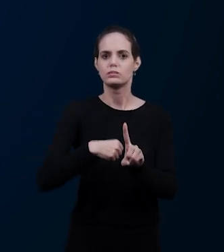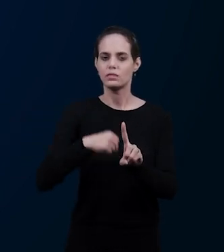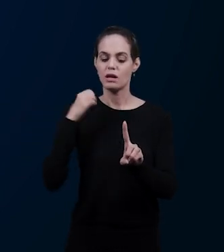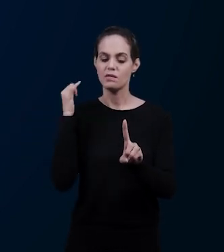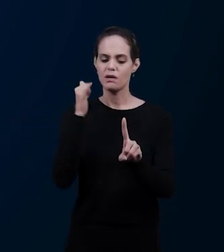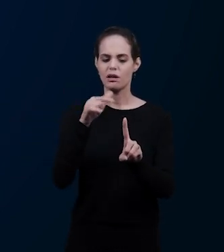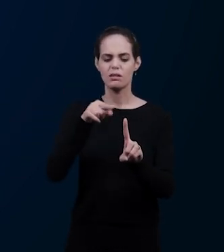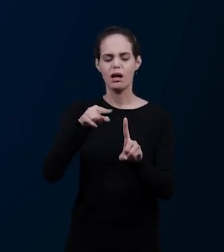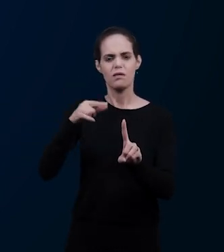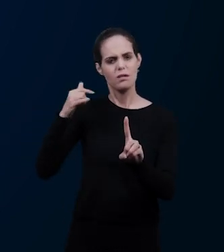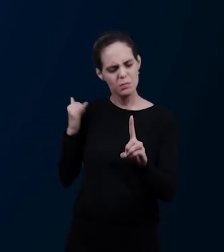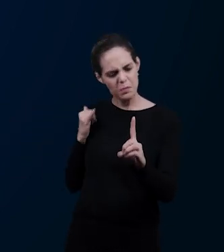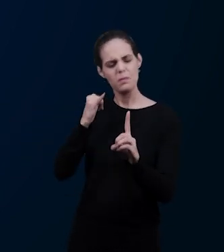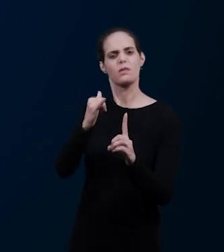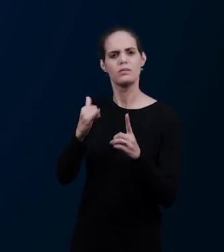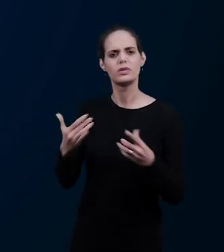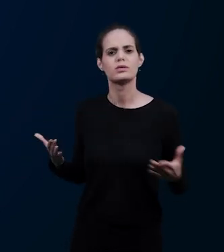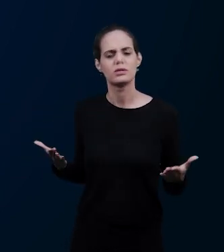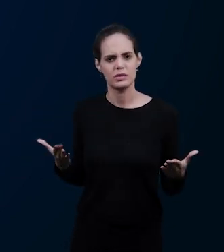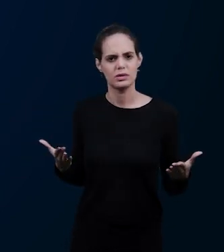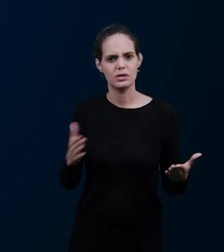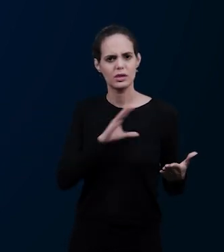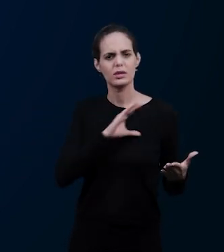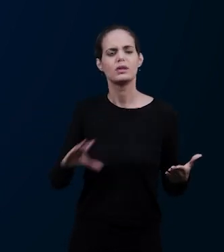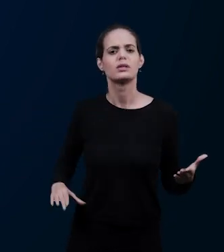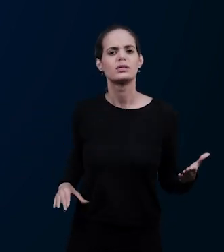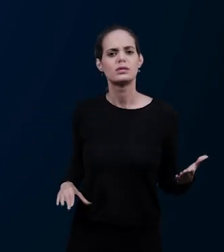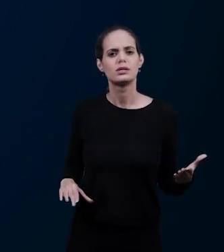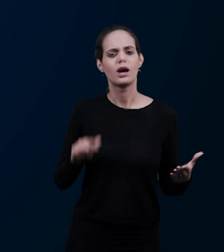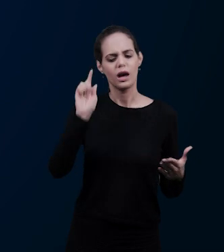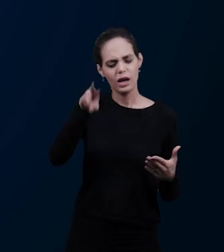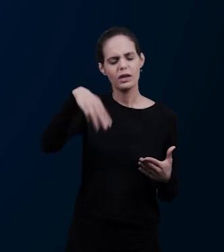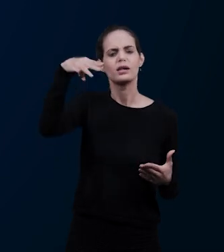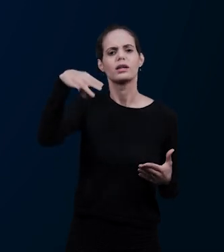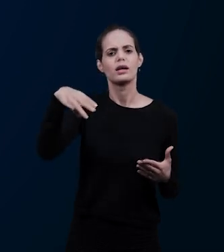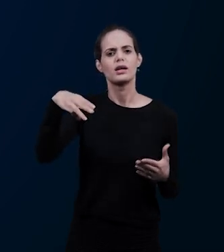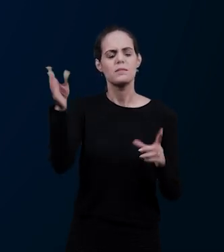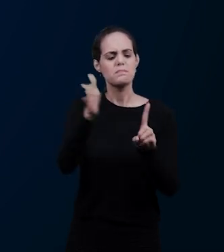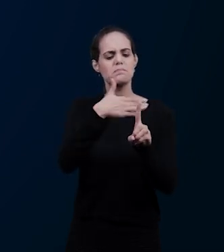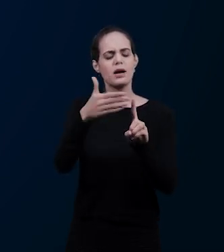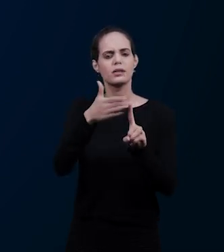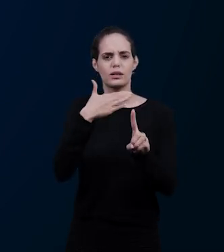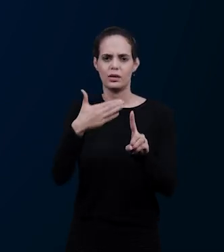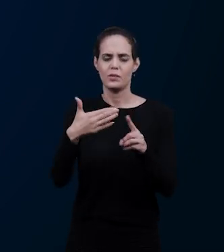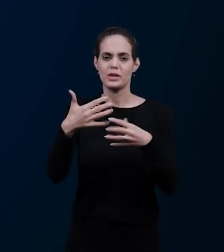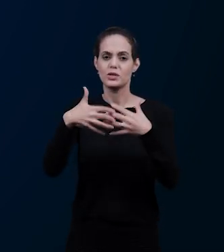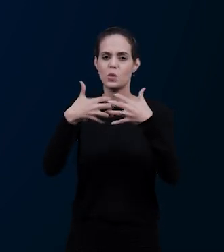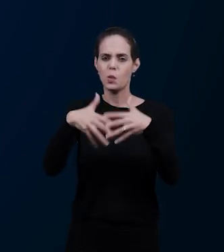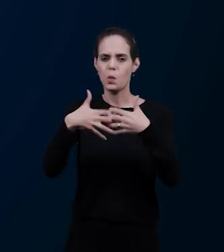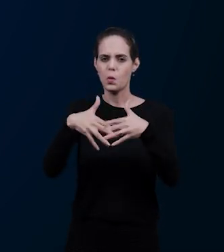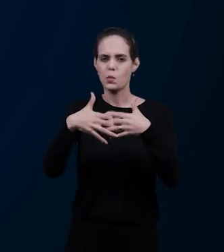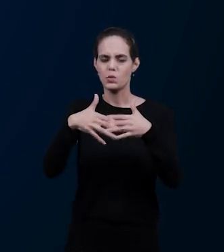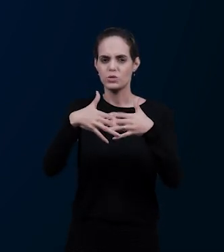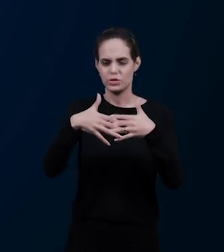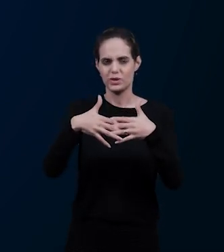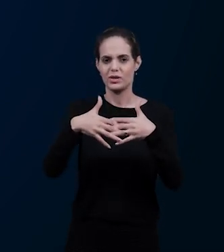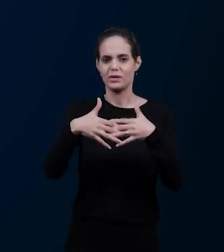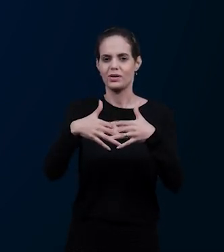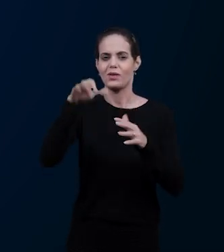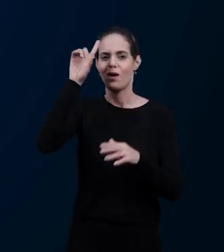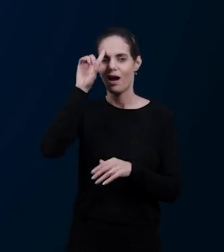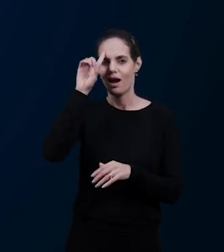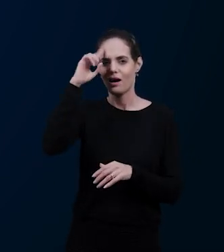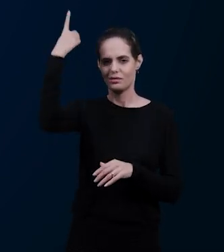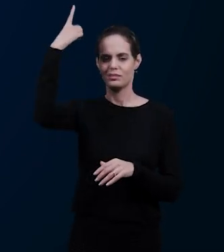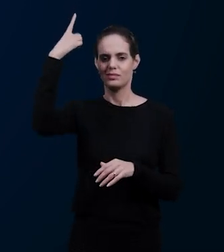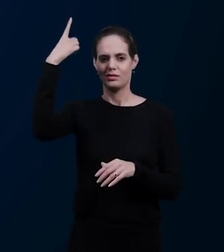esbofeteavam, dizendo: profetiza-nos, Cristo, quem é o que te bateu? Então eles confundiam a profecia